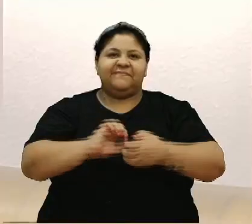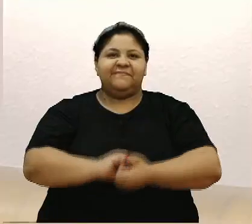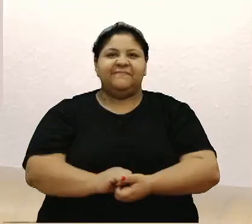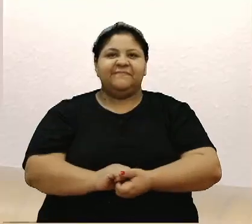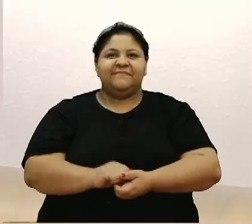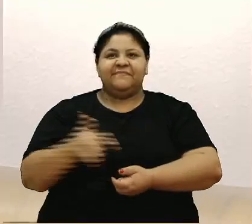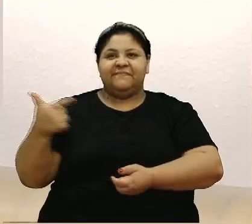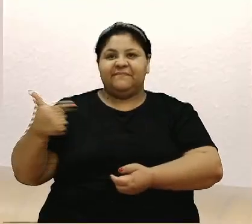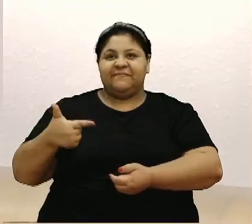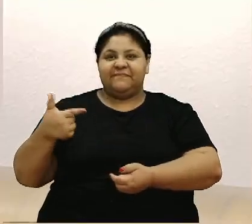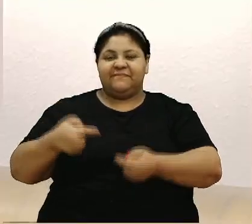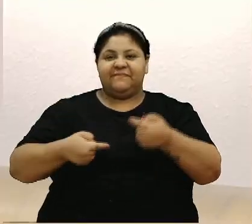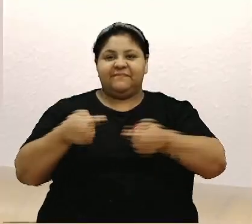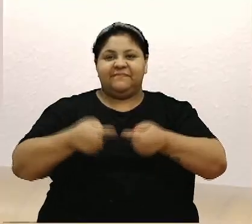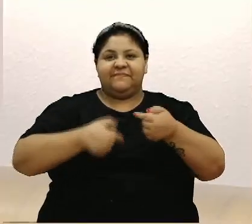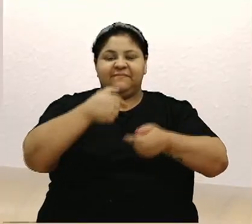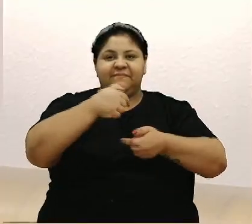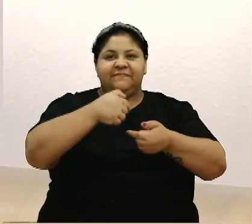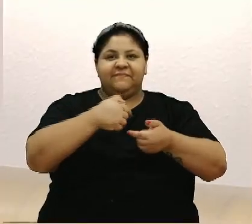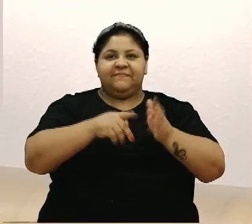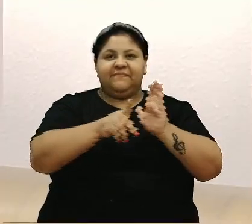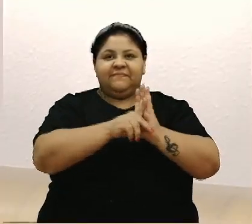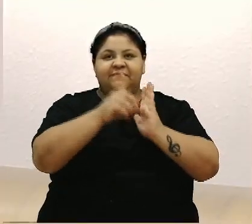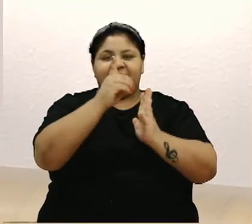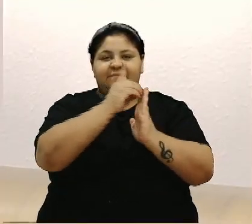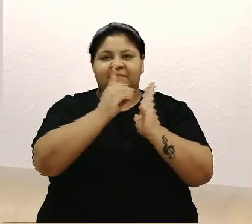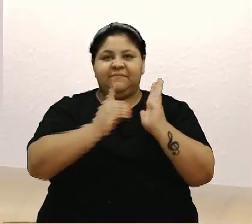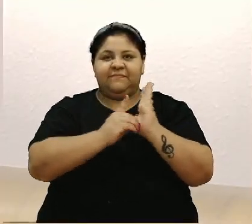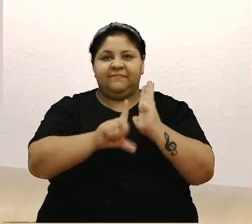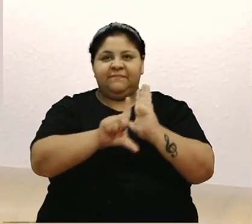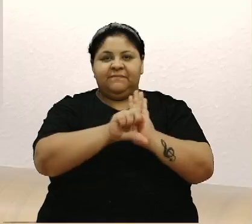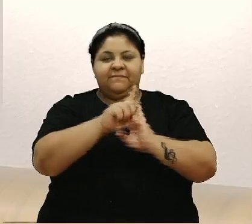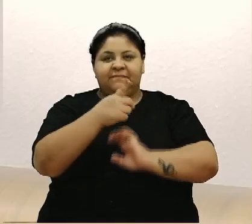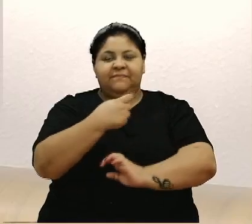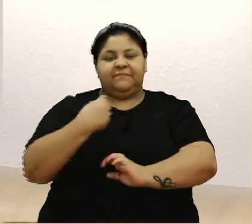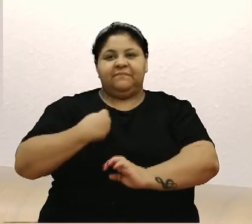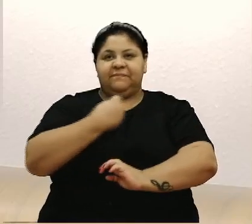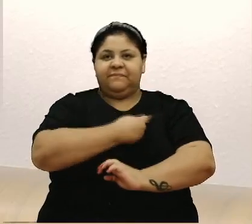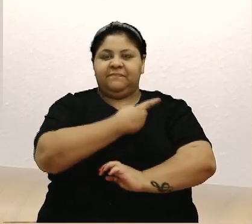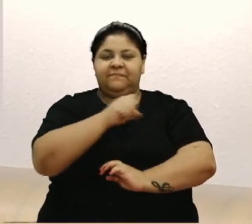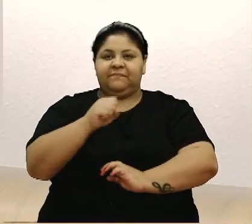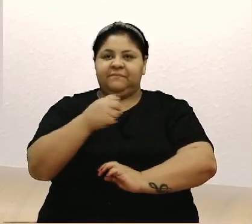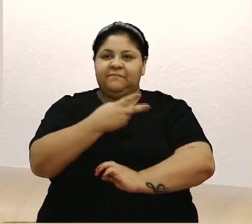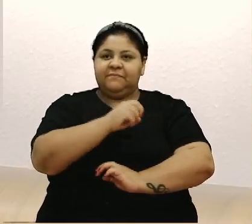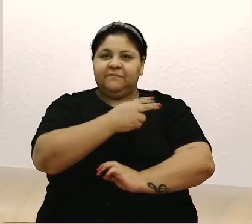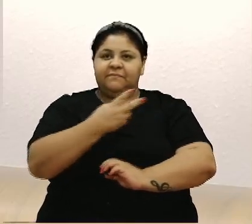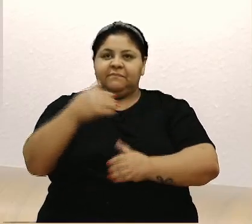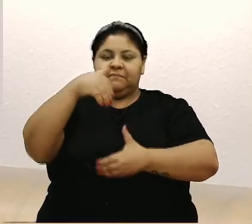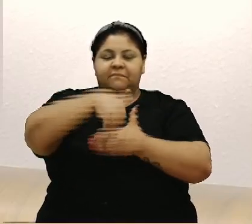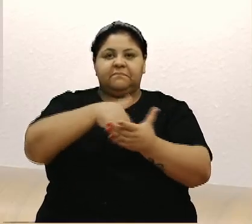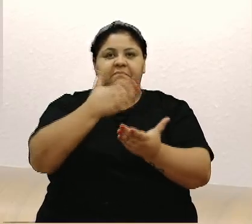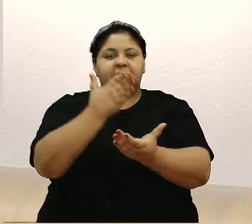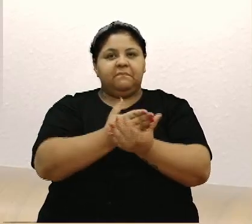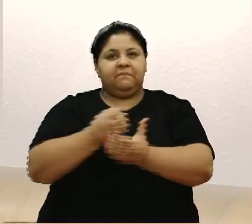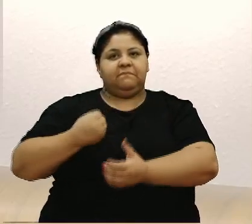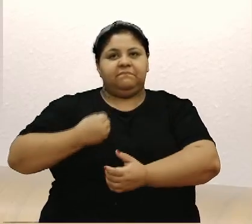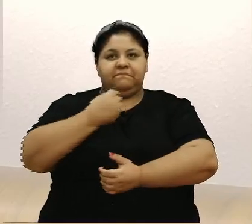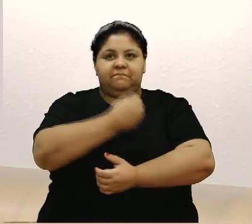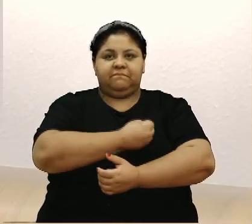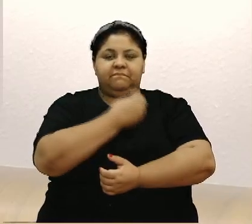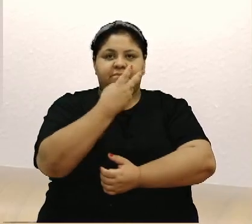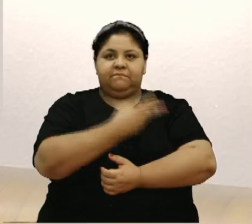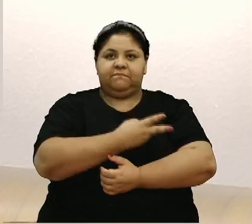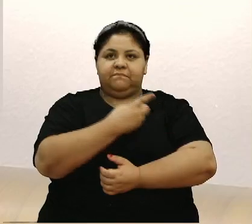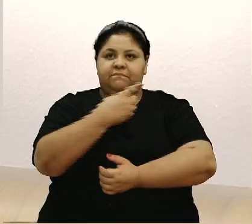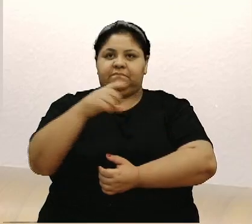Em segunda discussão e votação, o projeto de decreto legislativo número 18/2024, contido no processo número